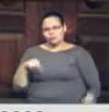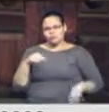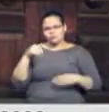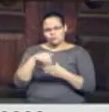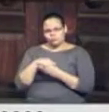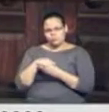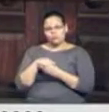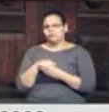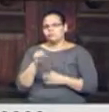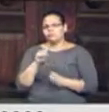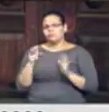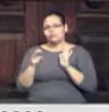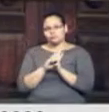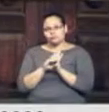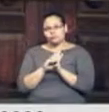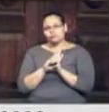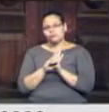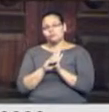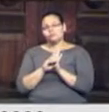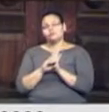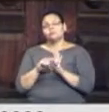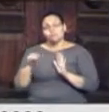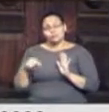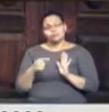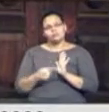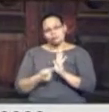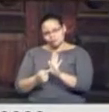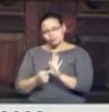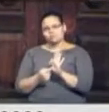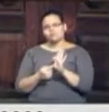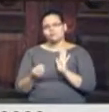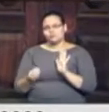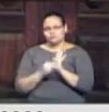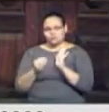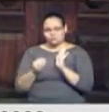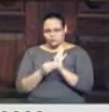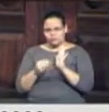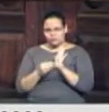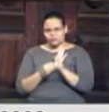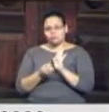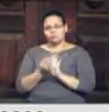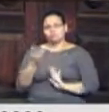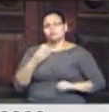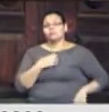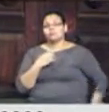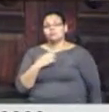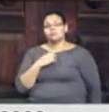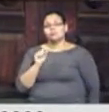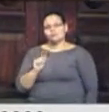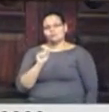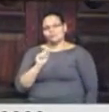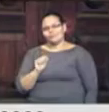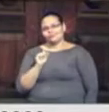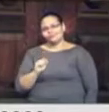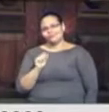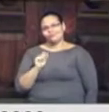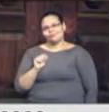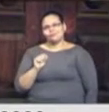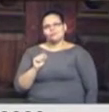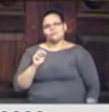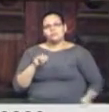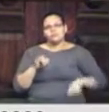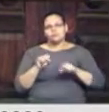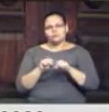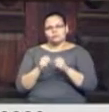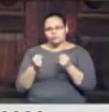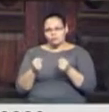pela inconstitucionalidade e apresentamos muitas emendas no sentido de que, quebrando